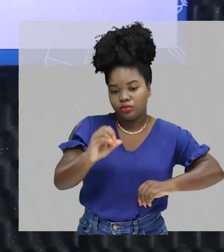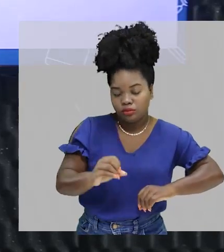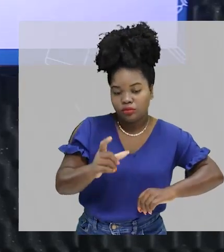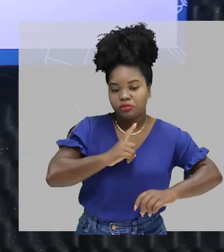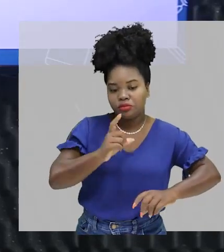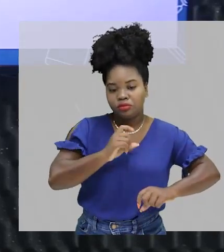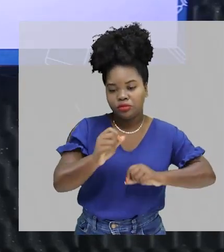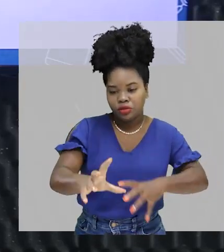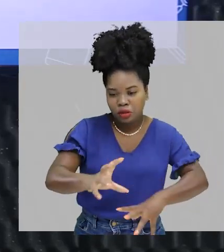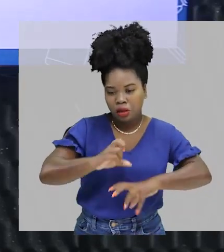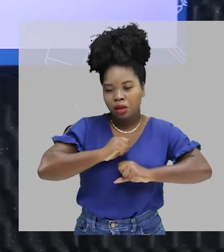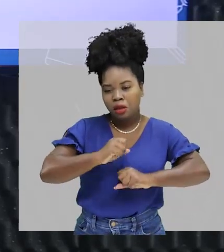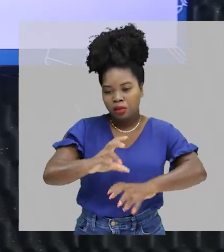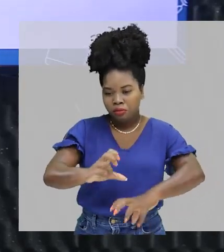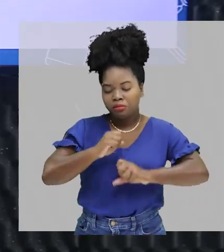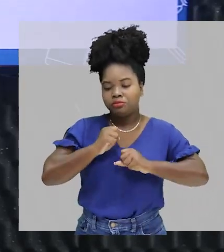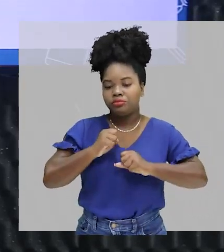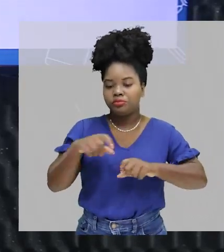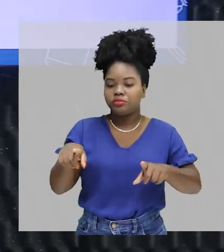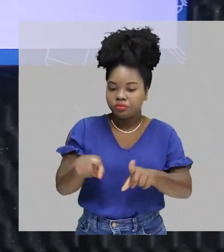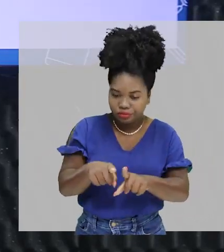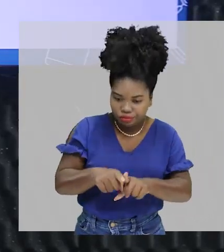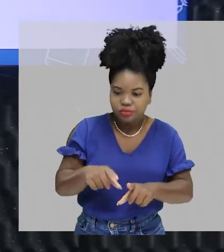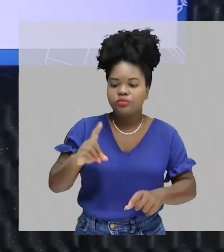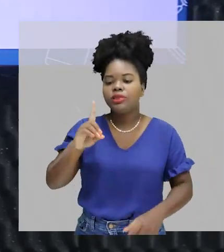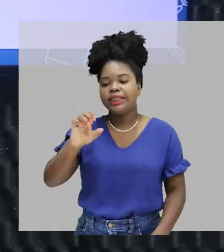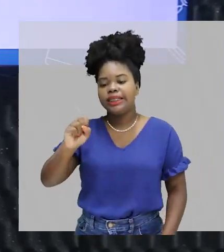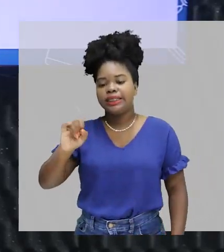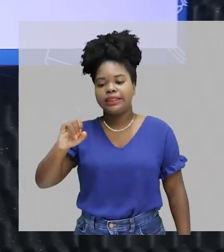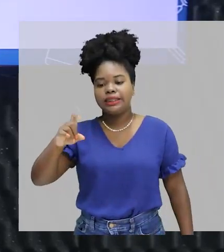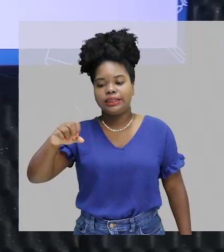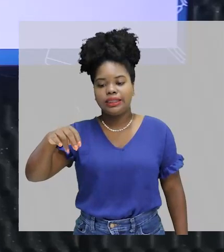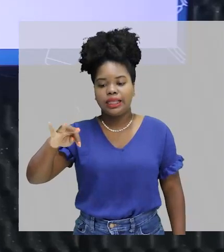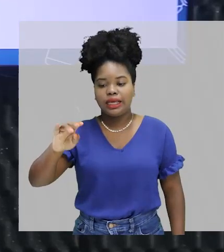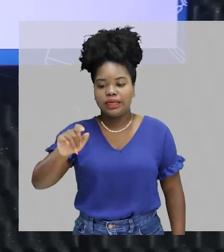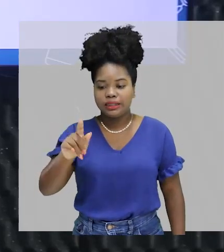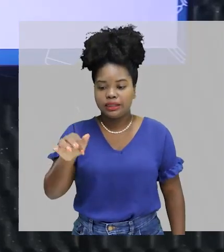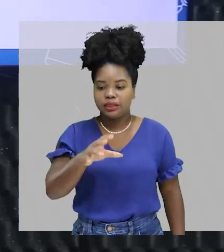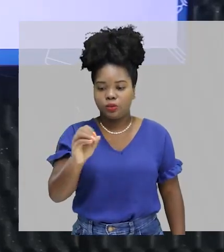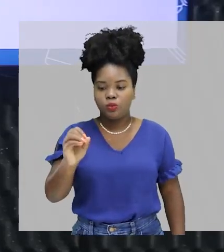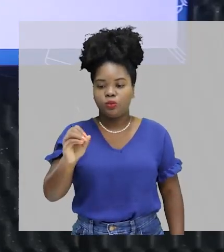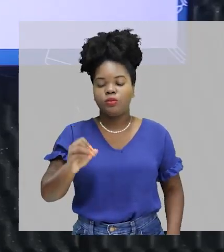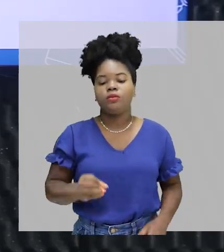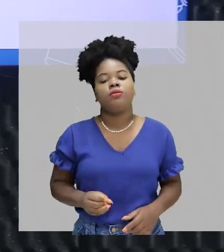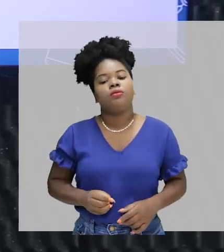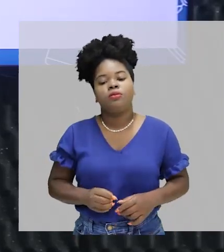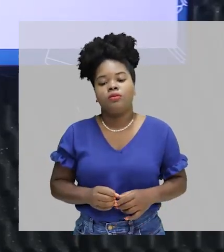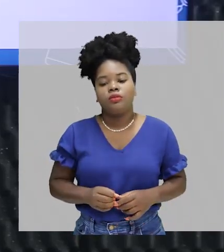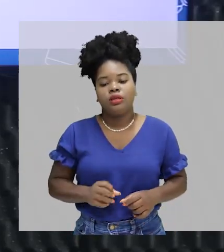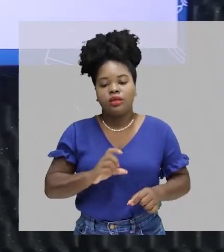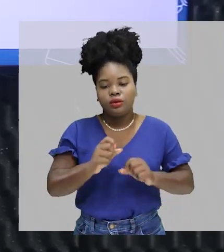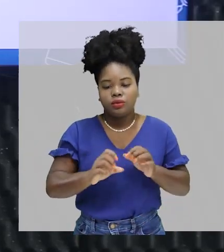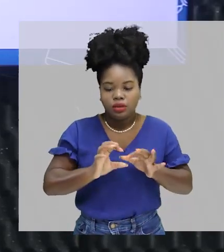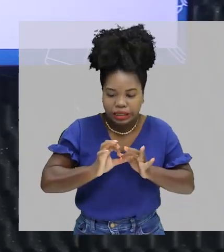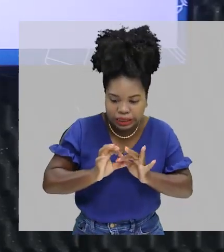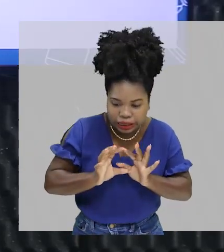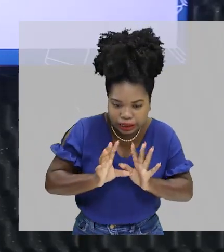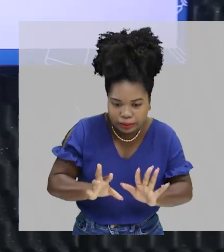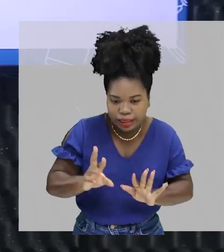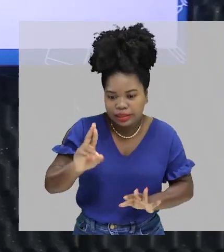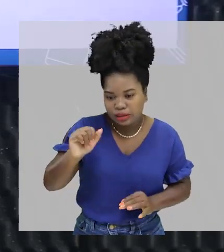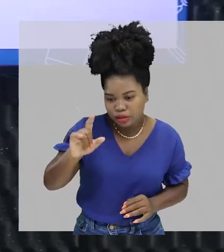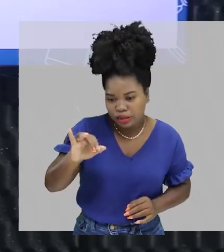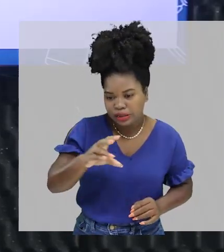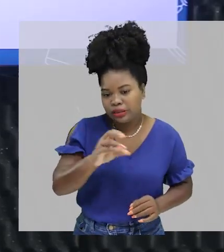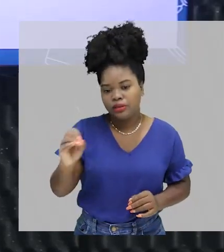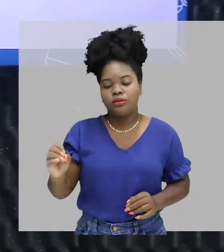radiação, ele está sofrendo uma desintegração. A desintegração é a emissão de radiação,